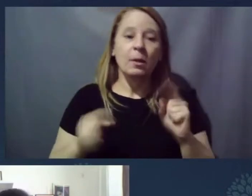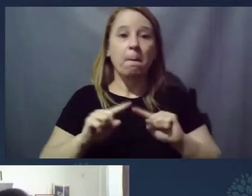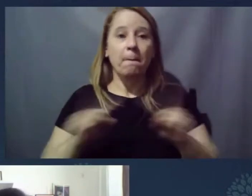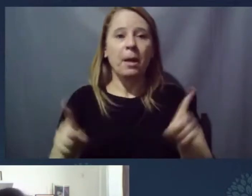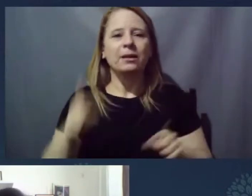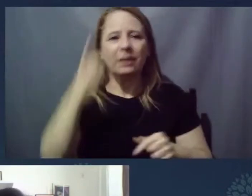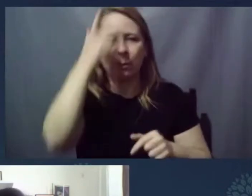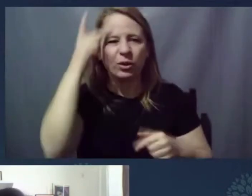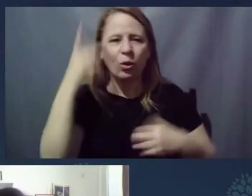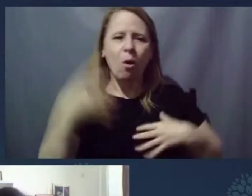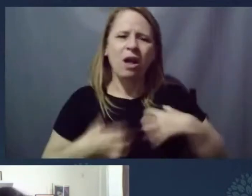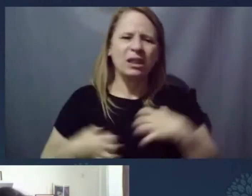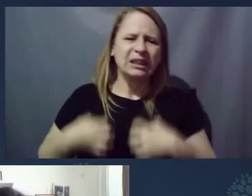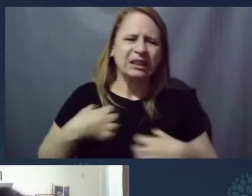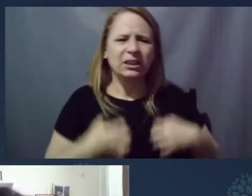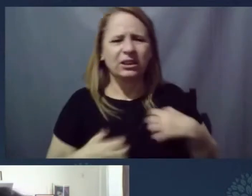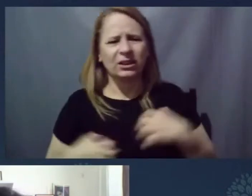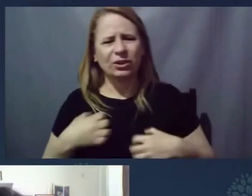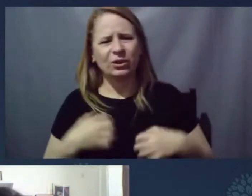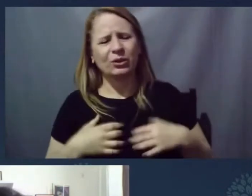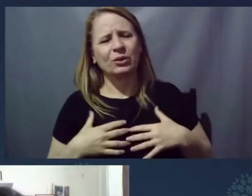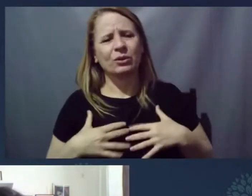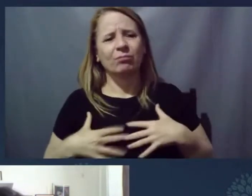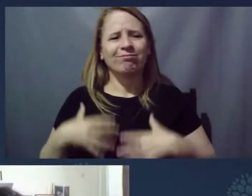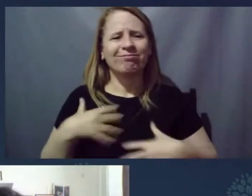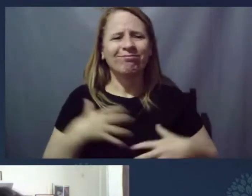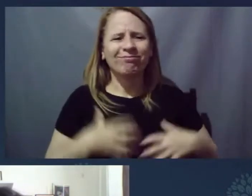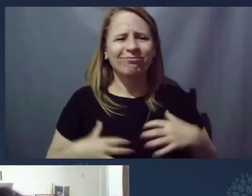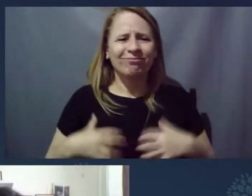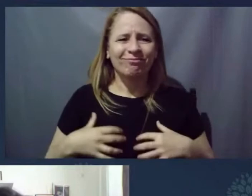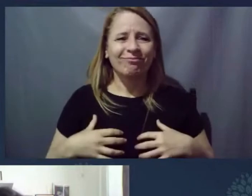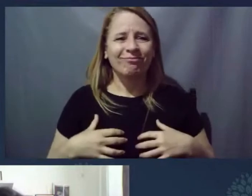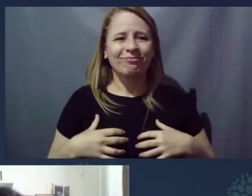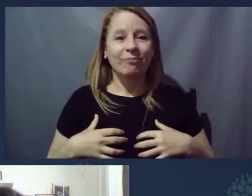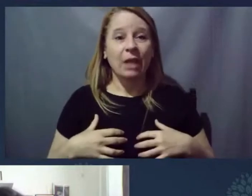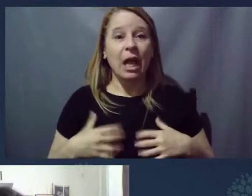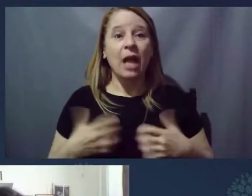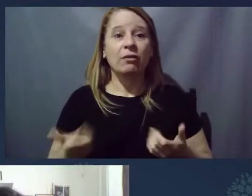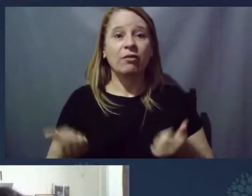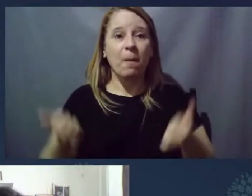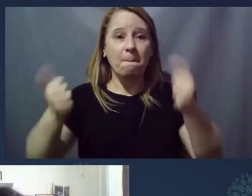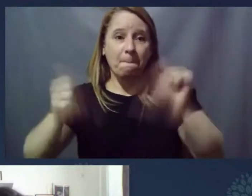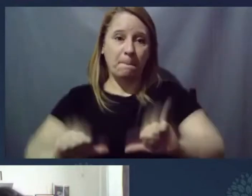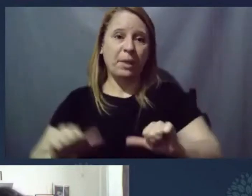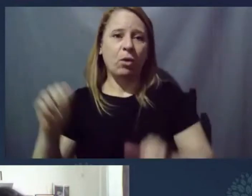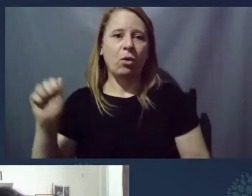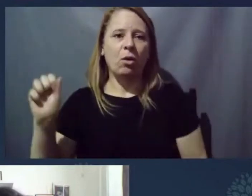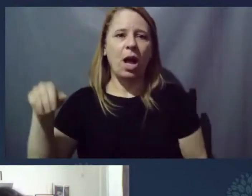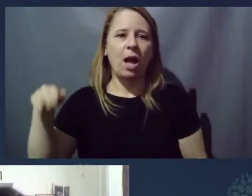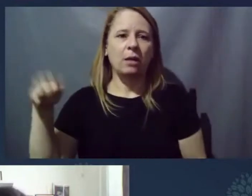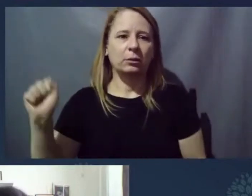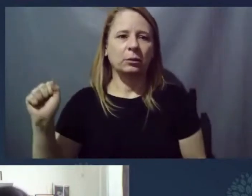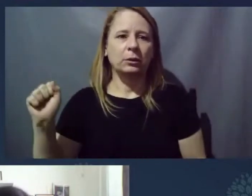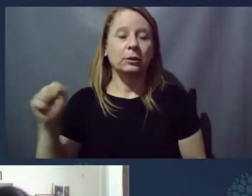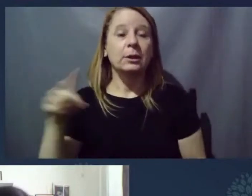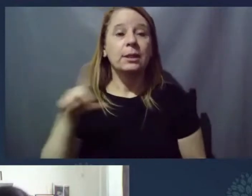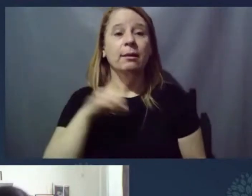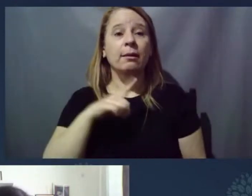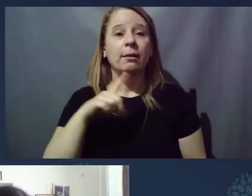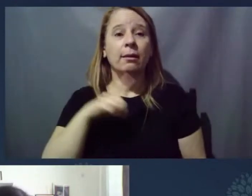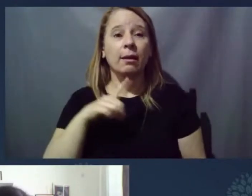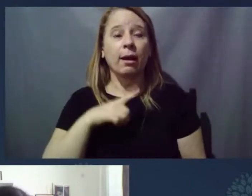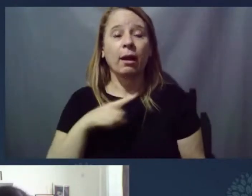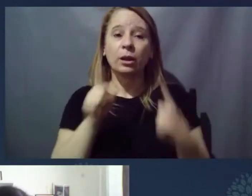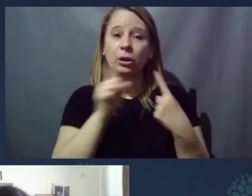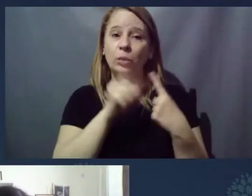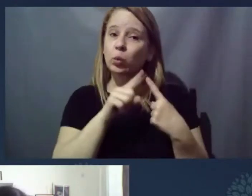e o estresse psicológico pode agravar os sintomas da asma. E aqui existem dois mecanismos. Existe um que ainda está